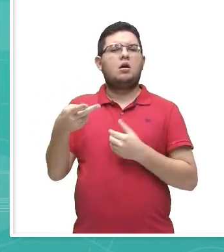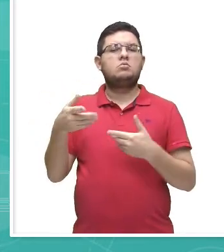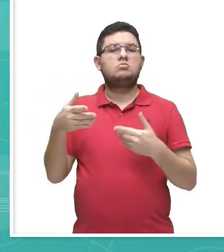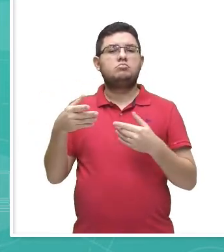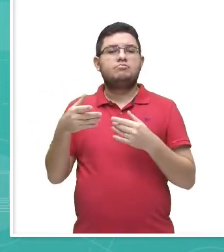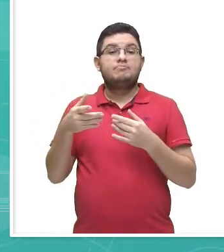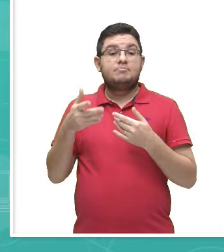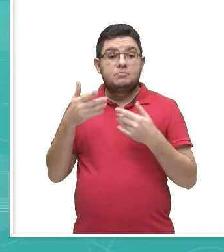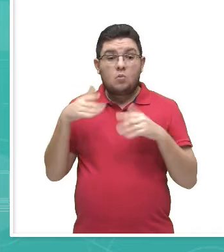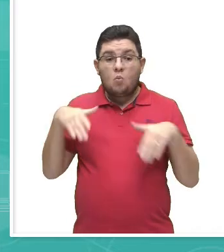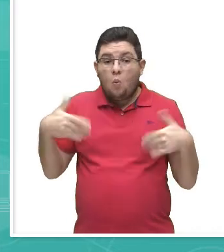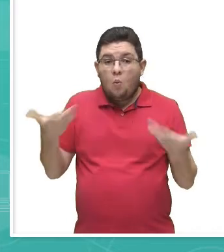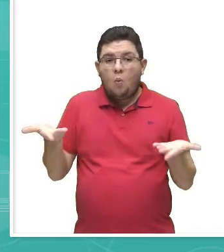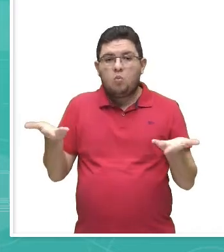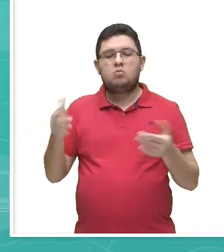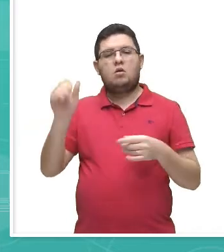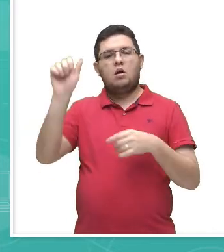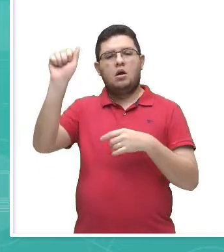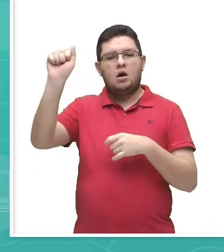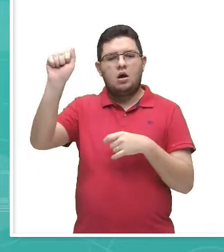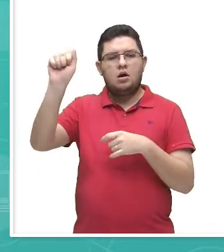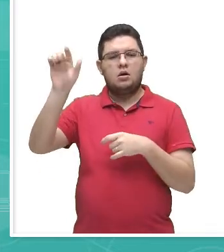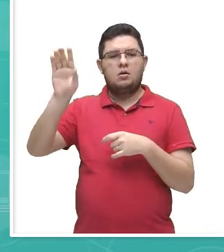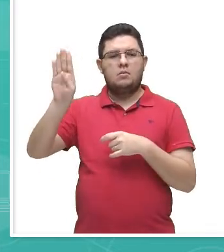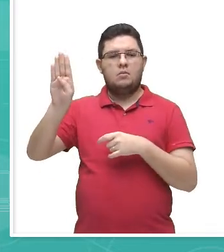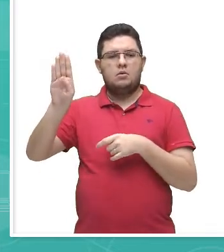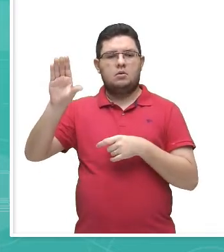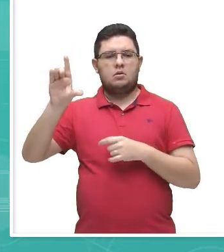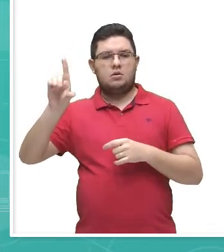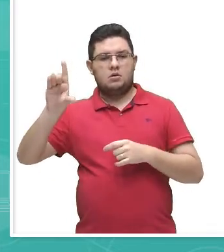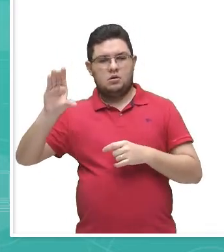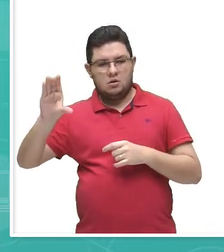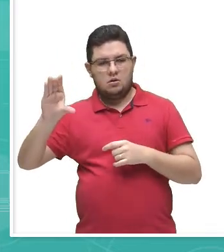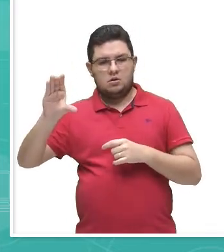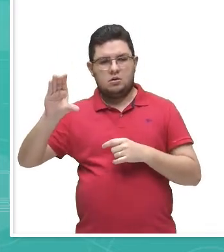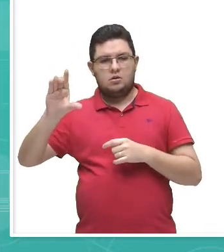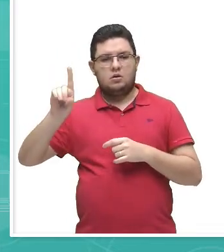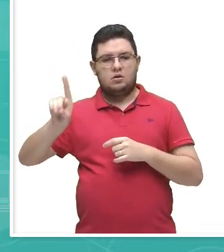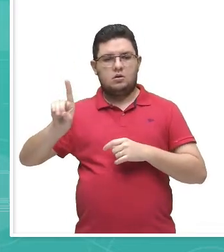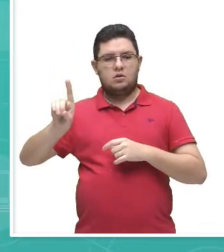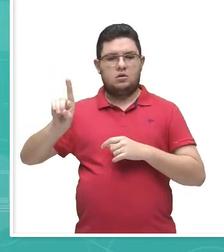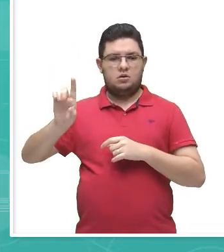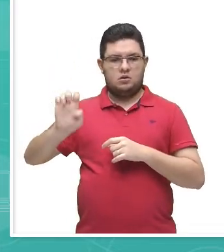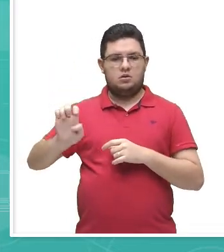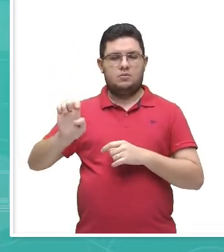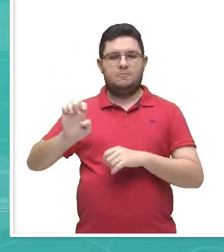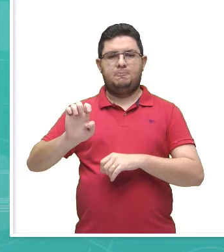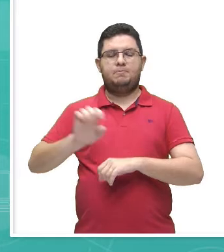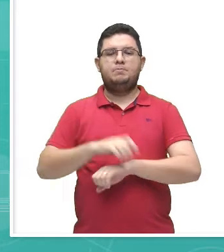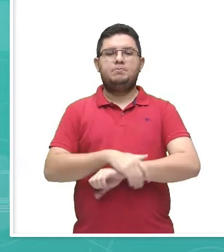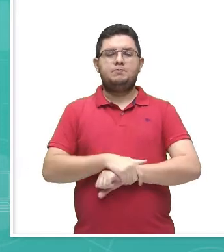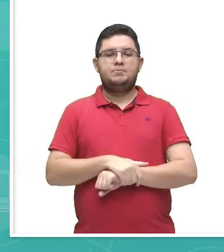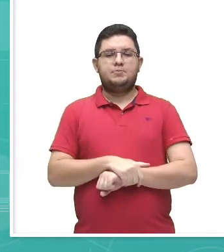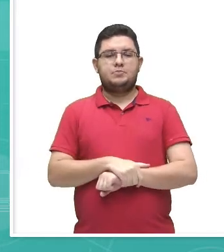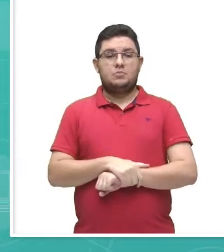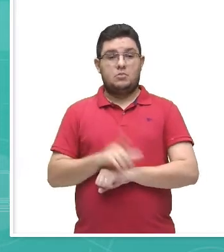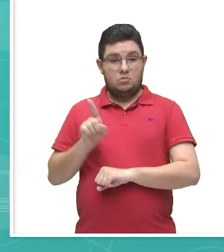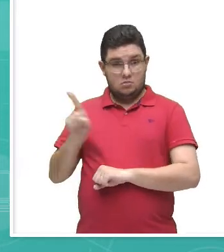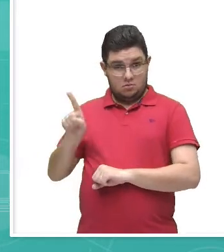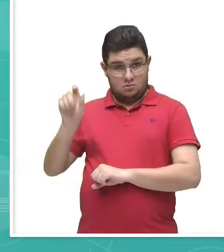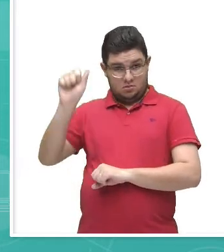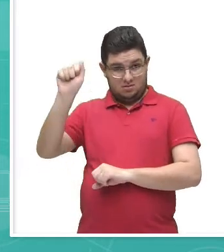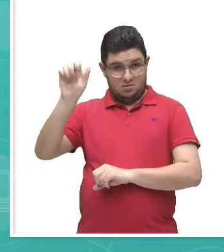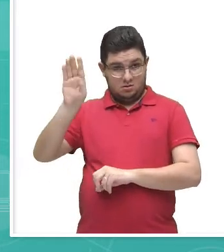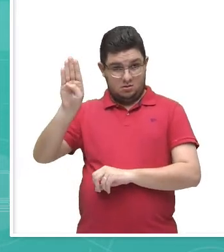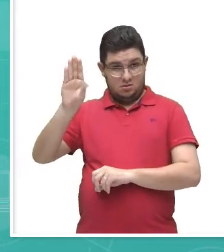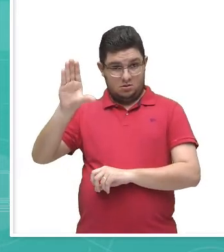5 opções: flies, cries, plays, prays, tries. Então, todas essas opções